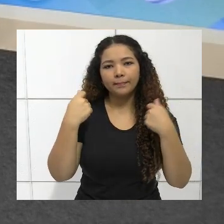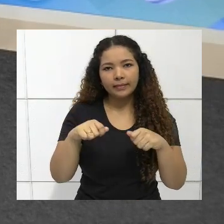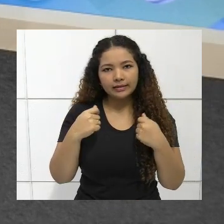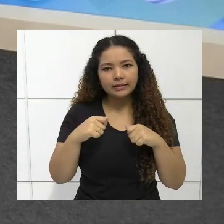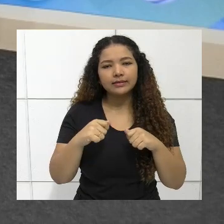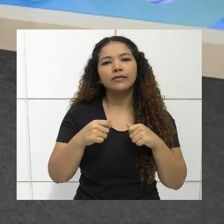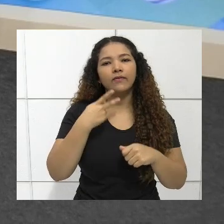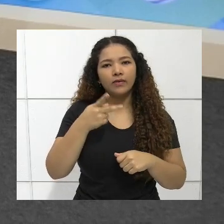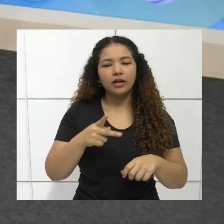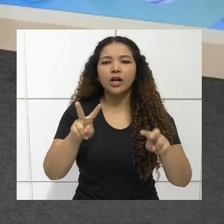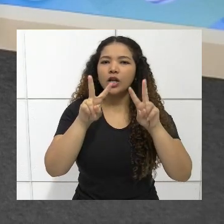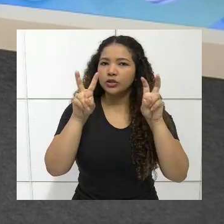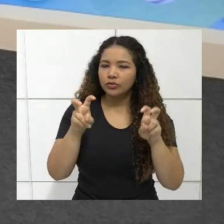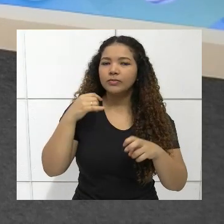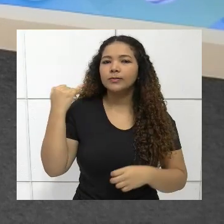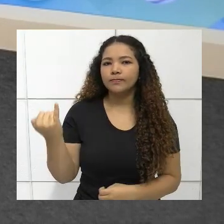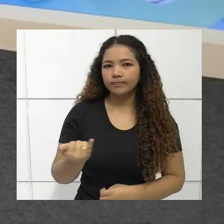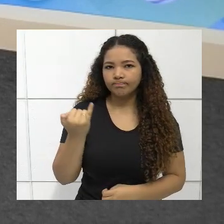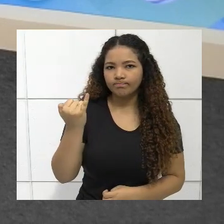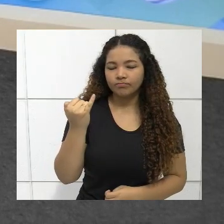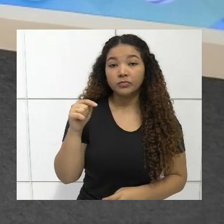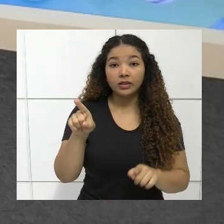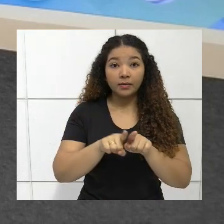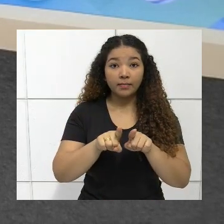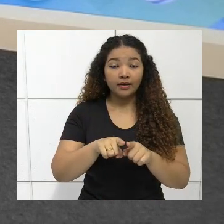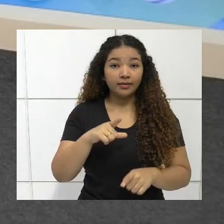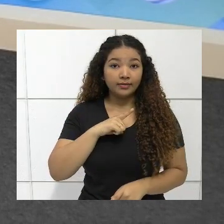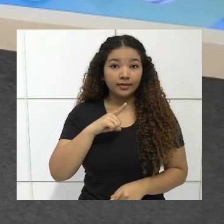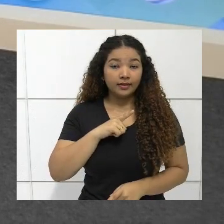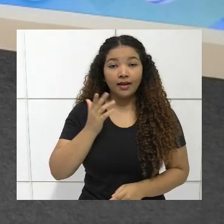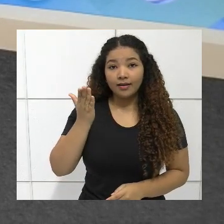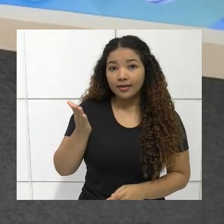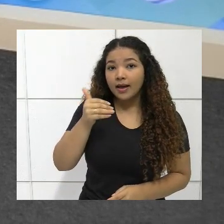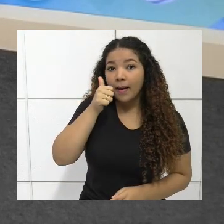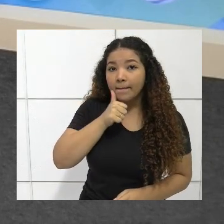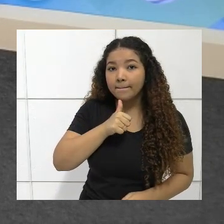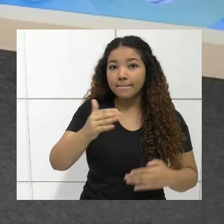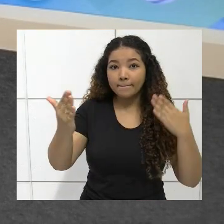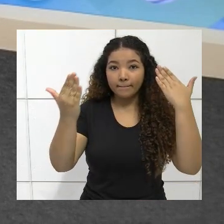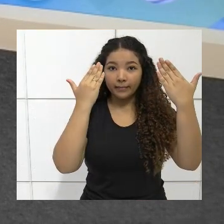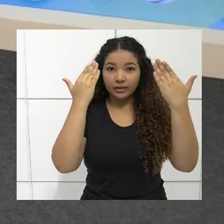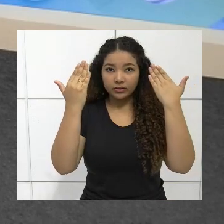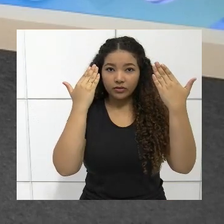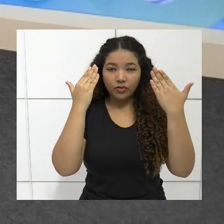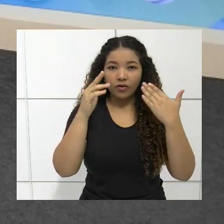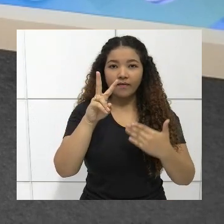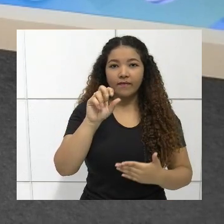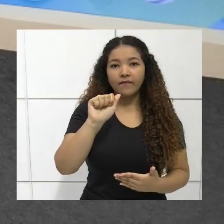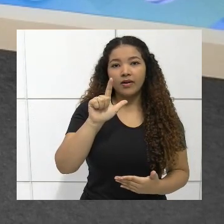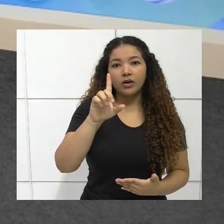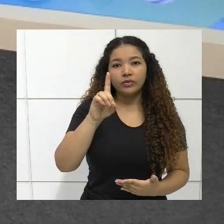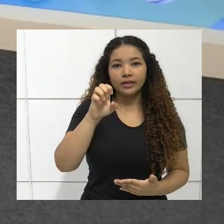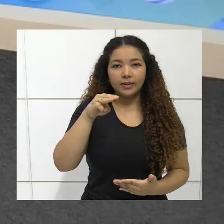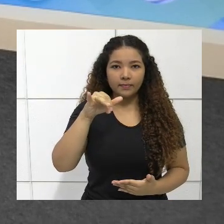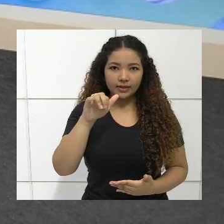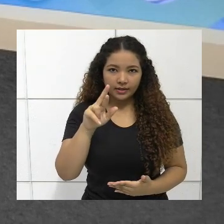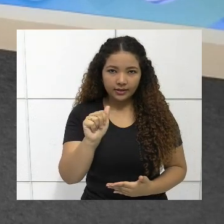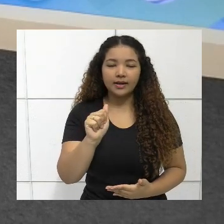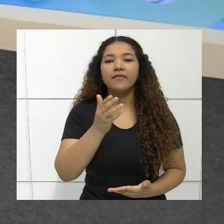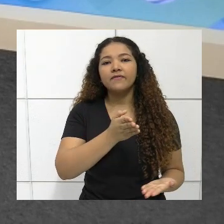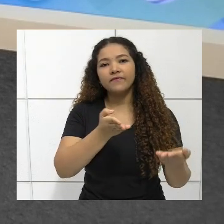deste assunto, teremos ao vivo aqui no estúdio do programa Alerta Baité a psicóloga Valdemira Ferreira. No